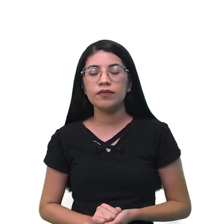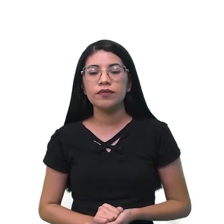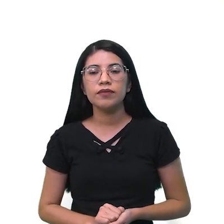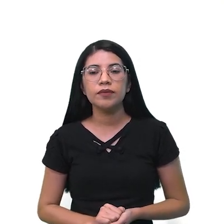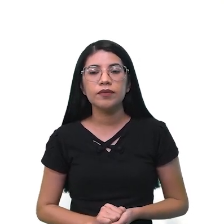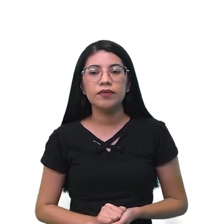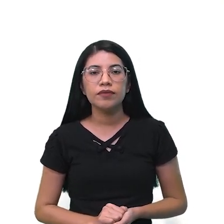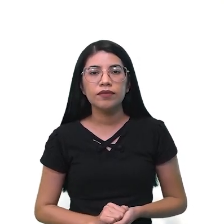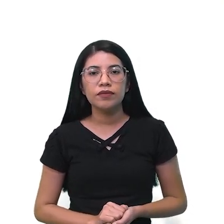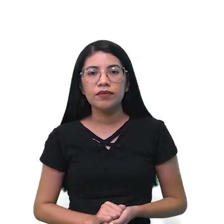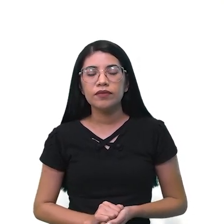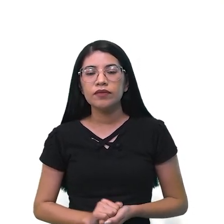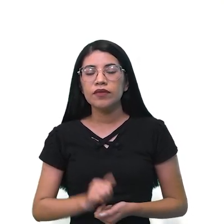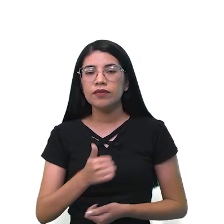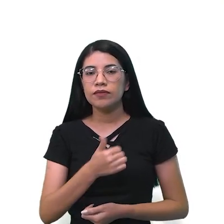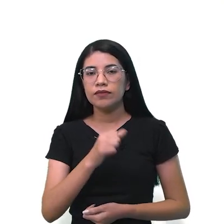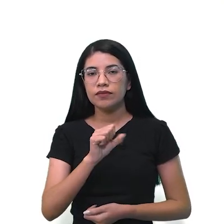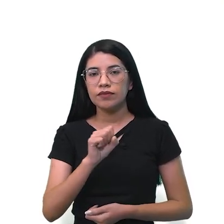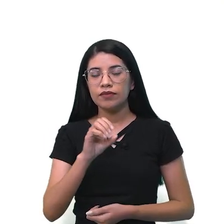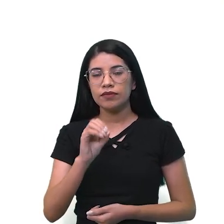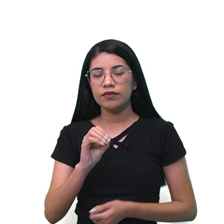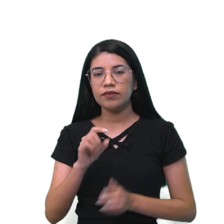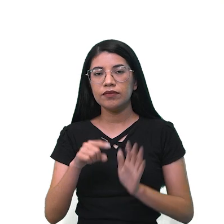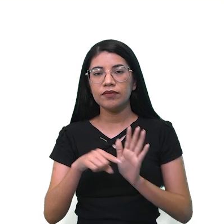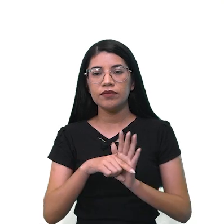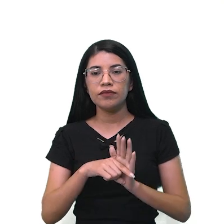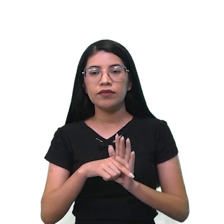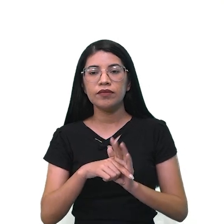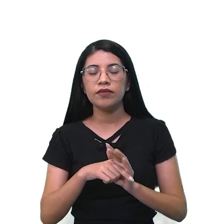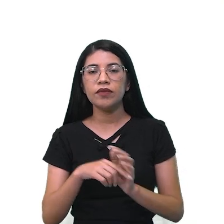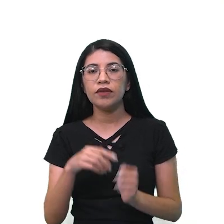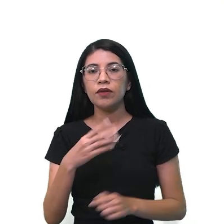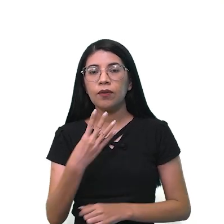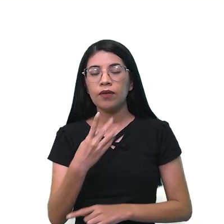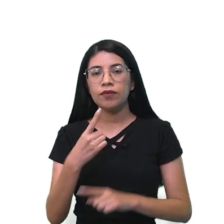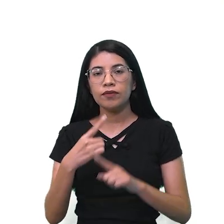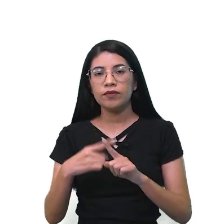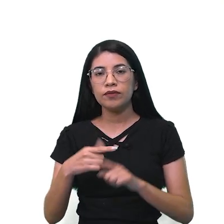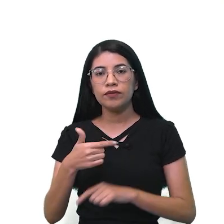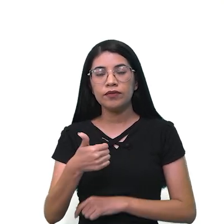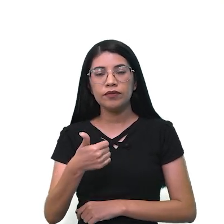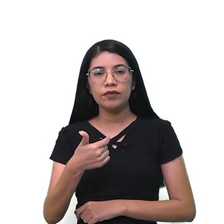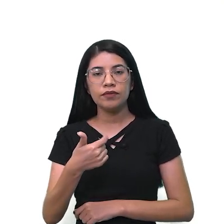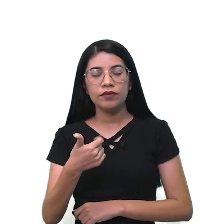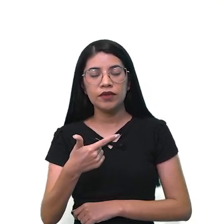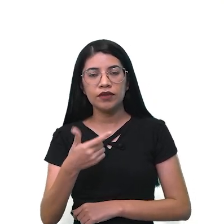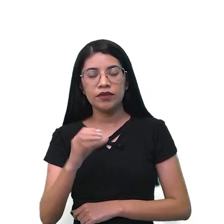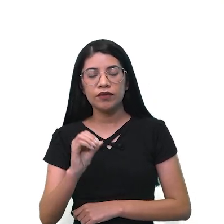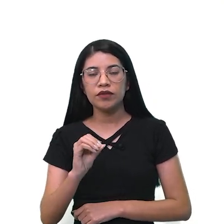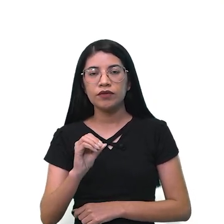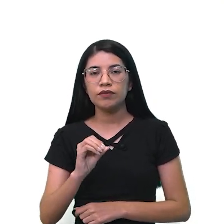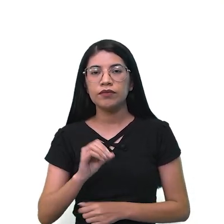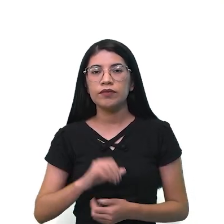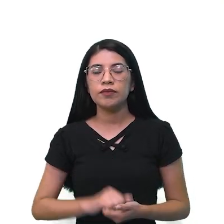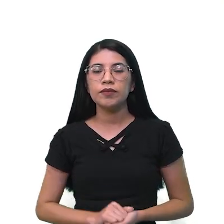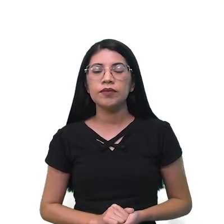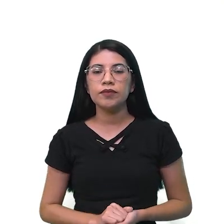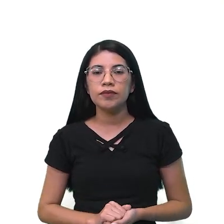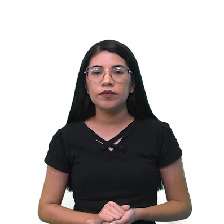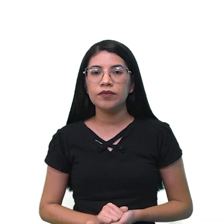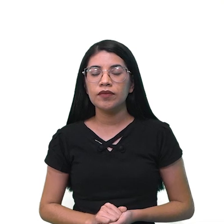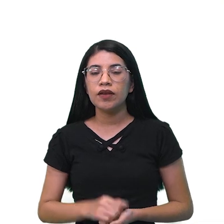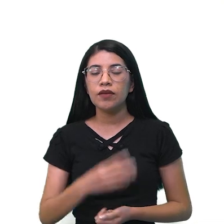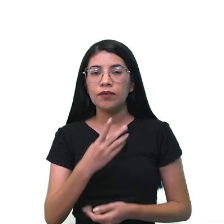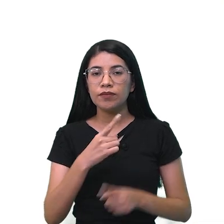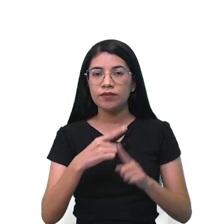180 menos 4 vezes 120. 4 vezes 100 dá 400. E